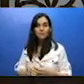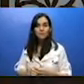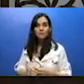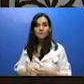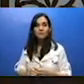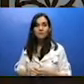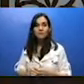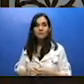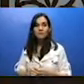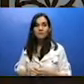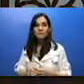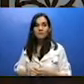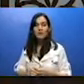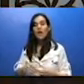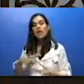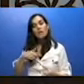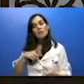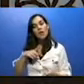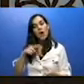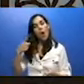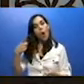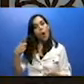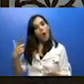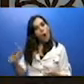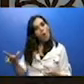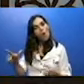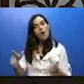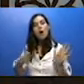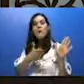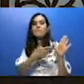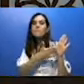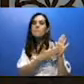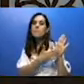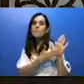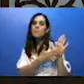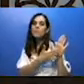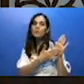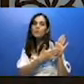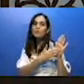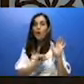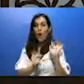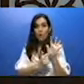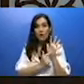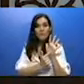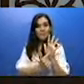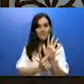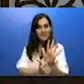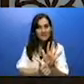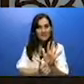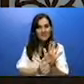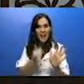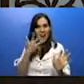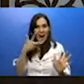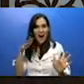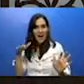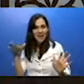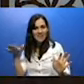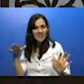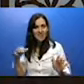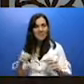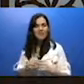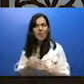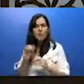criança e aqui eu tenho uma outra proposta eu vou apresentar para uma criança que já tá um pouquinho mais evoluído na